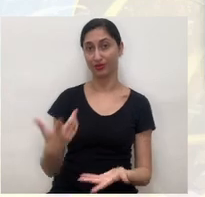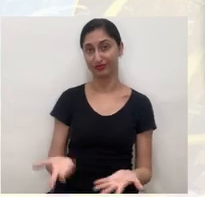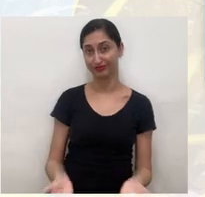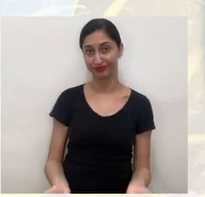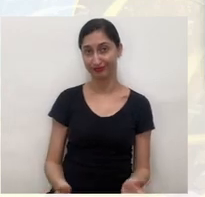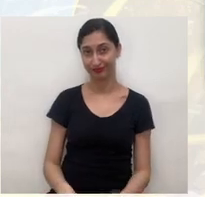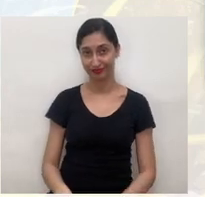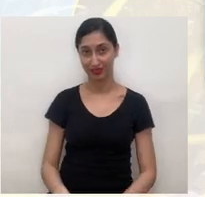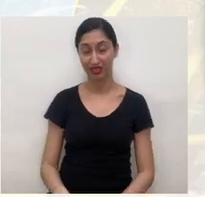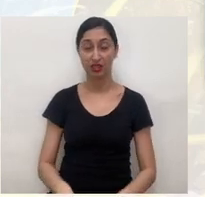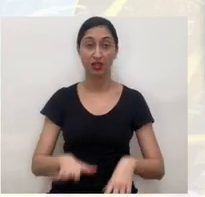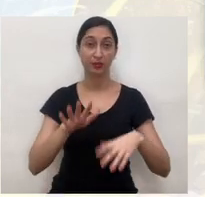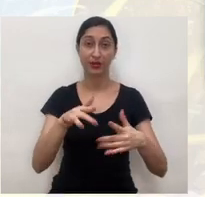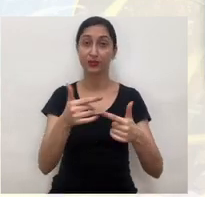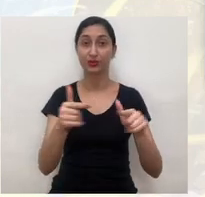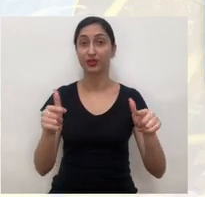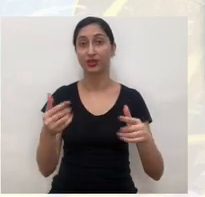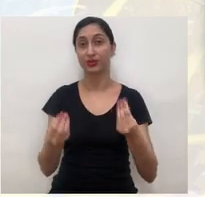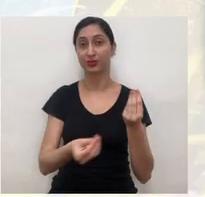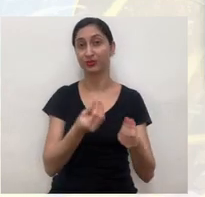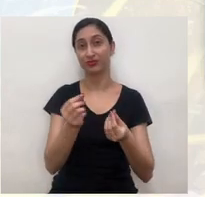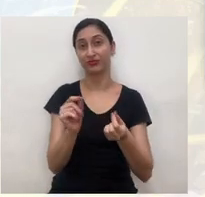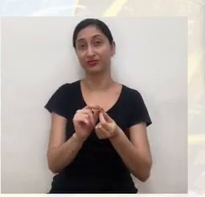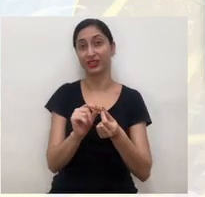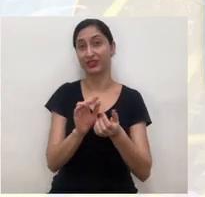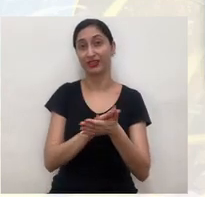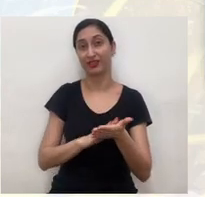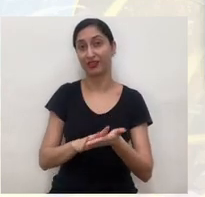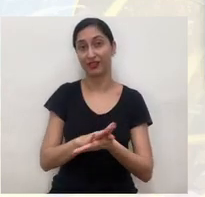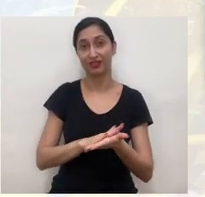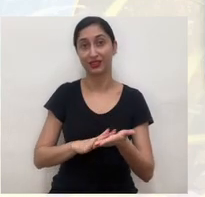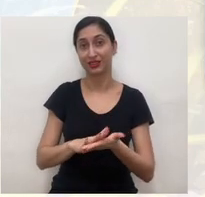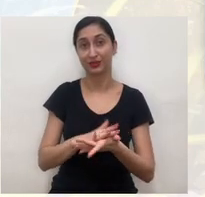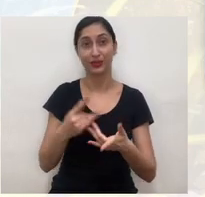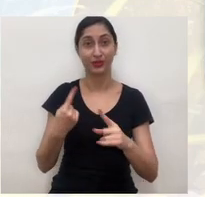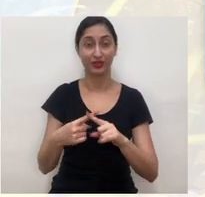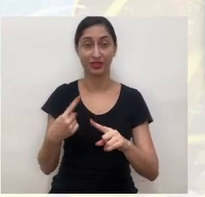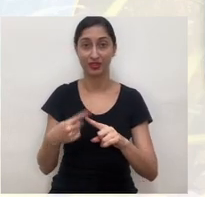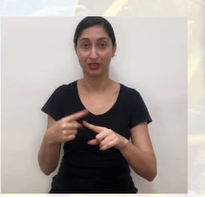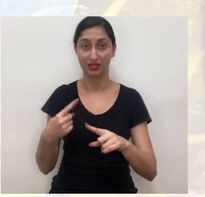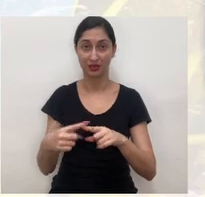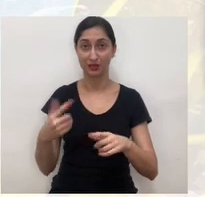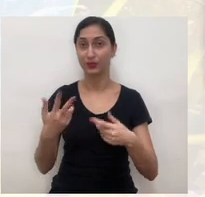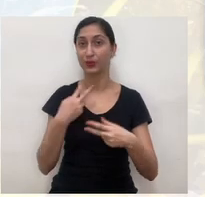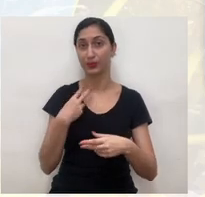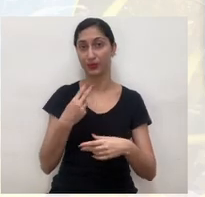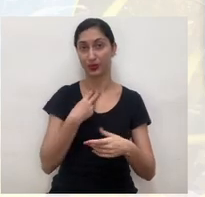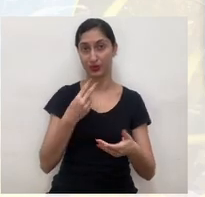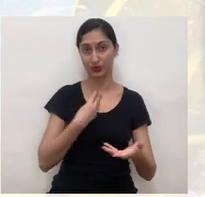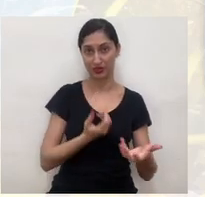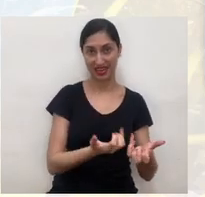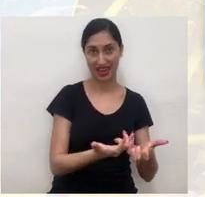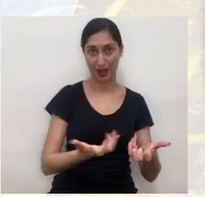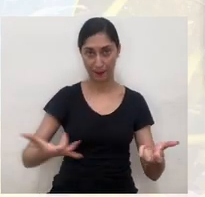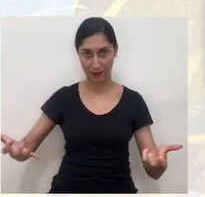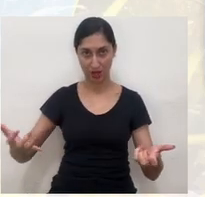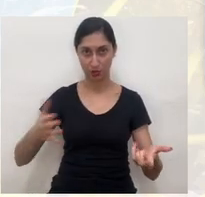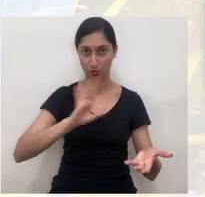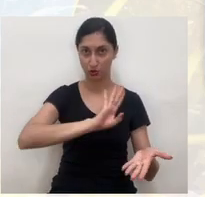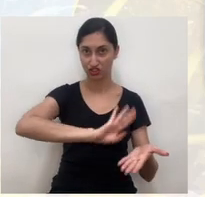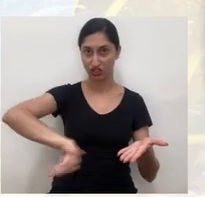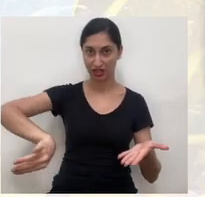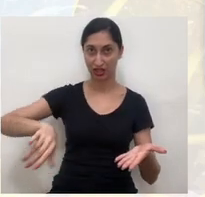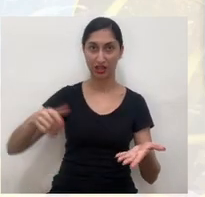que fazer nesse caso, porque não se admite que tire o gramado e põe uma outra espécie, coisa